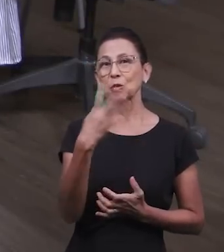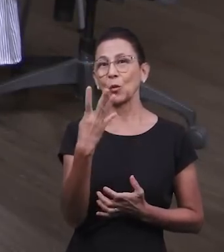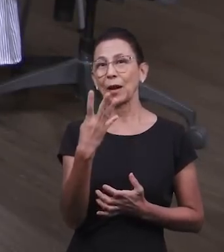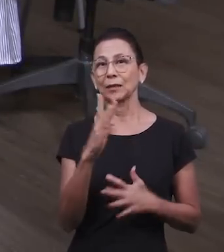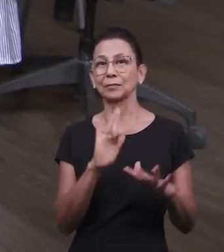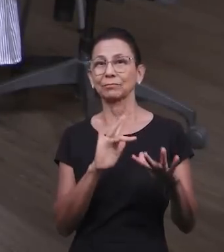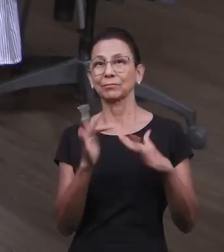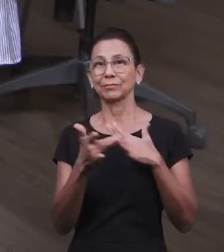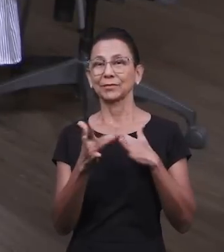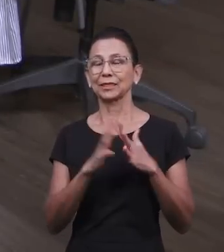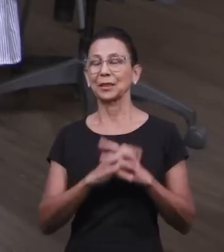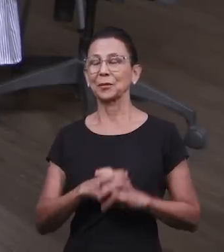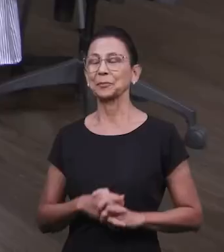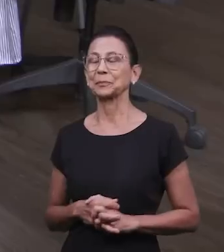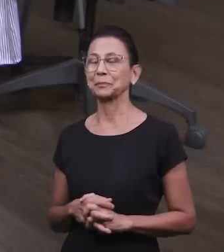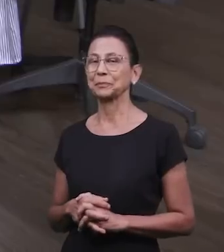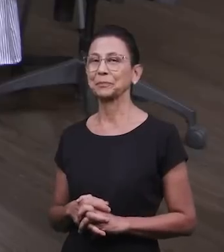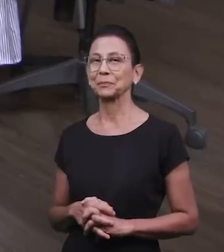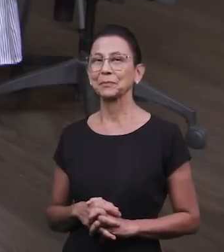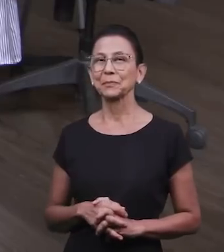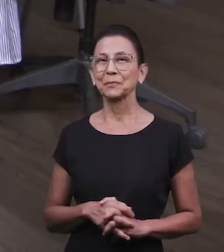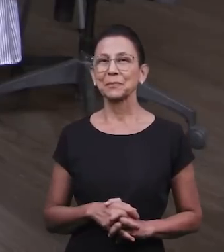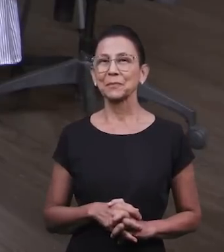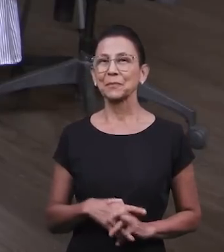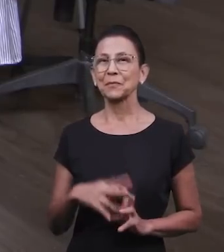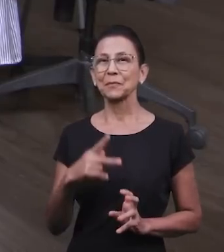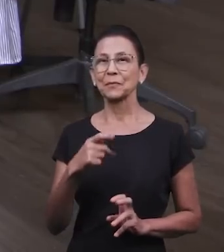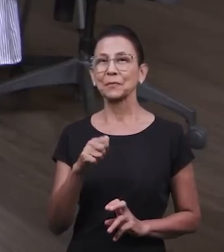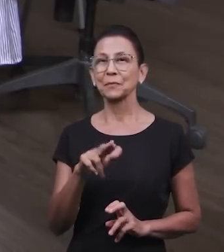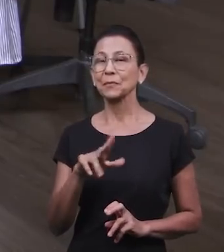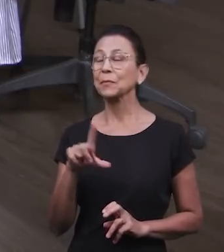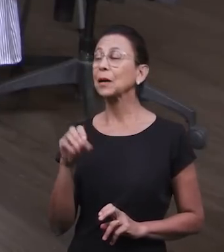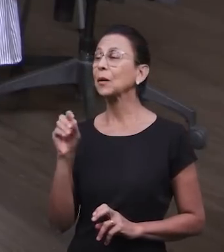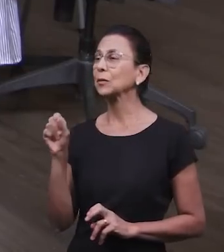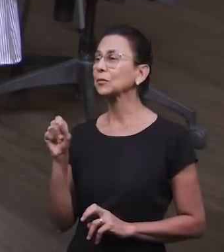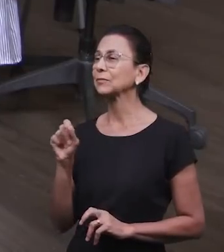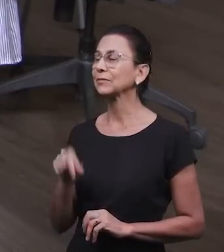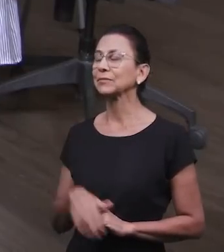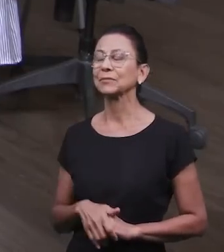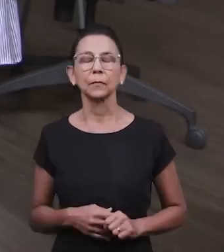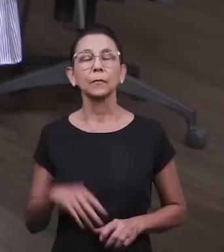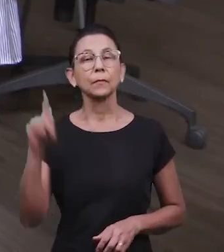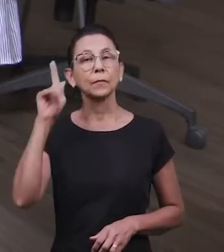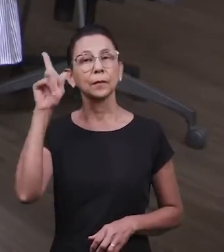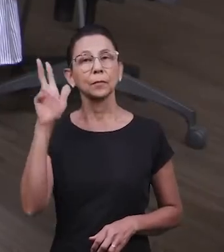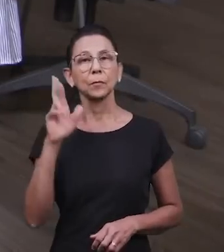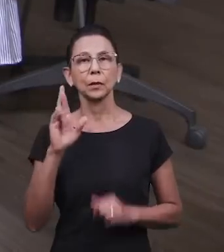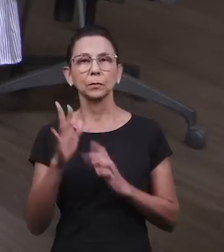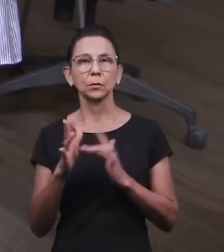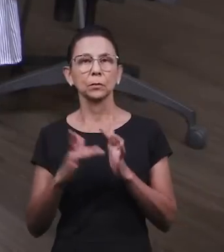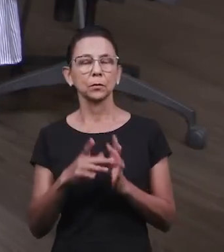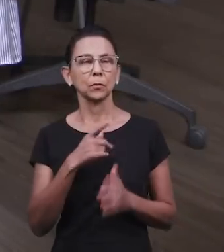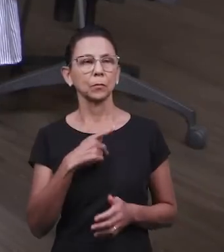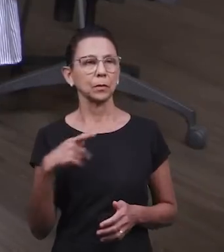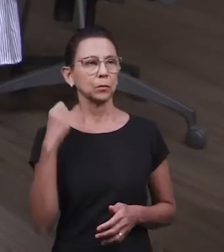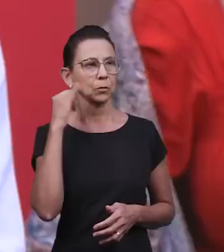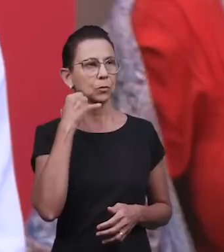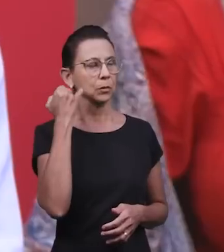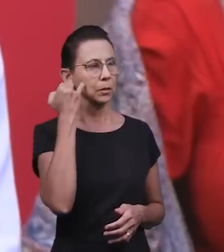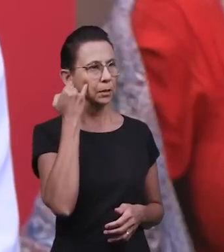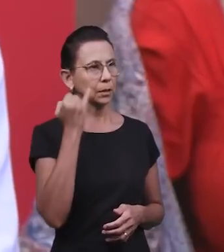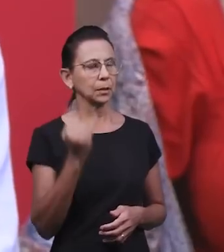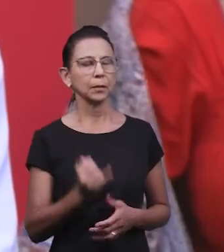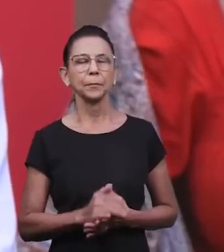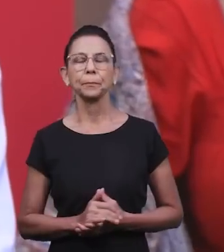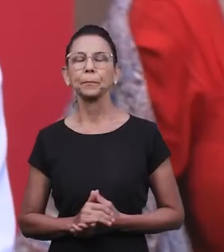para o primeiro jovem, o Paulo Vitor, se apresentar e fazer a sua pergunta. A paz do Senhor, pastor, a paz do Senhor Leonardo. Sou